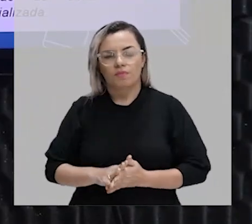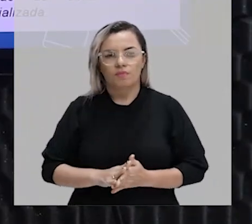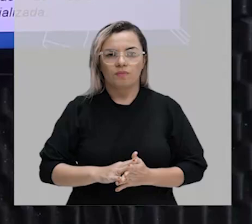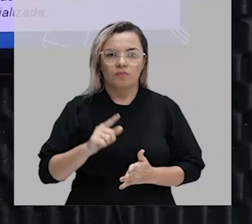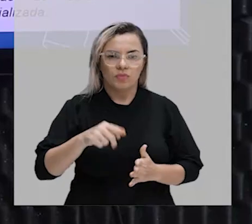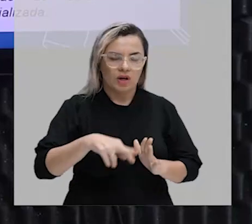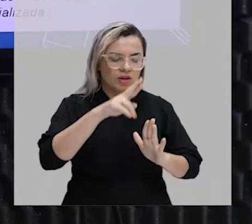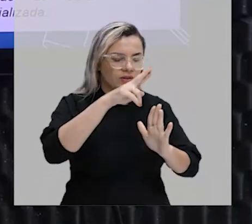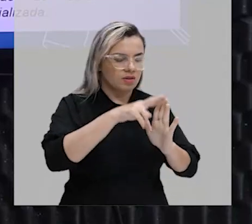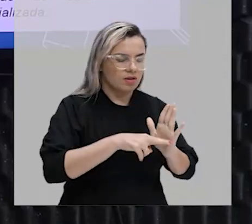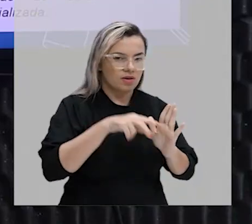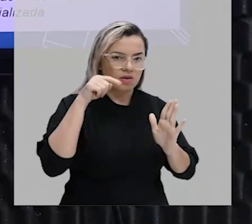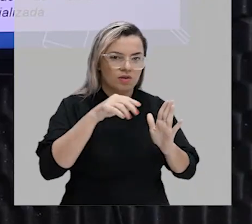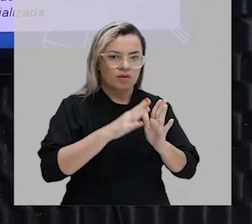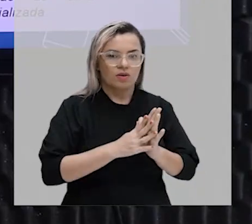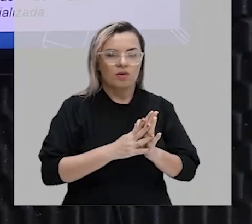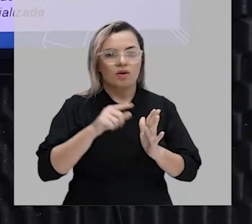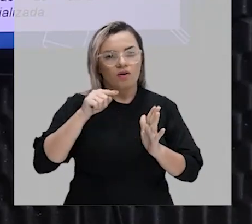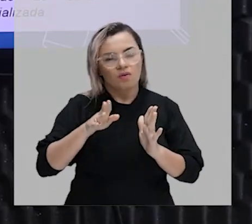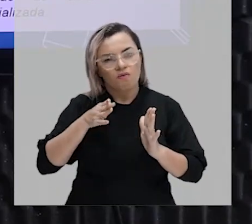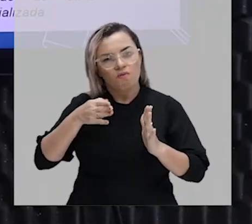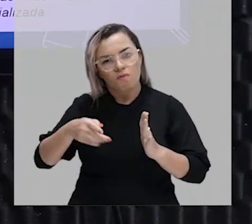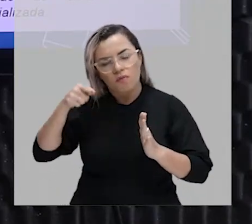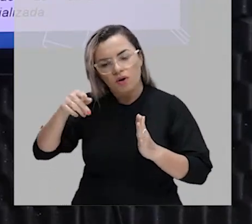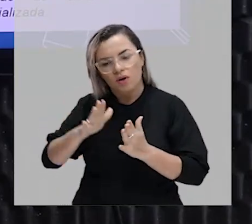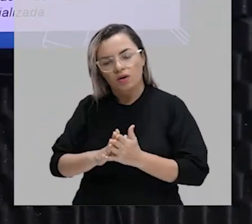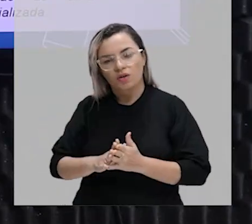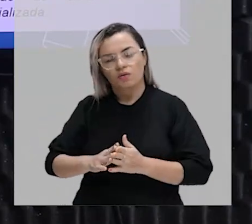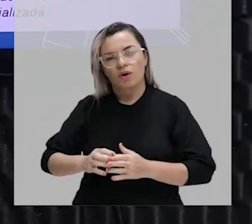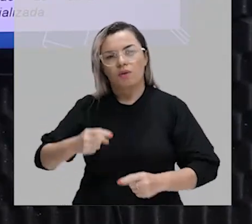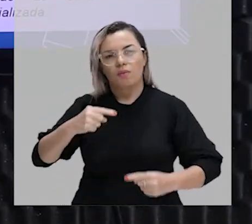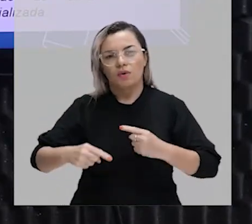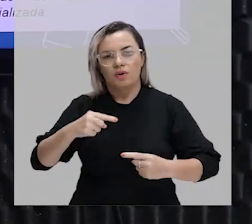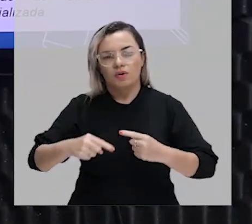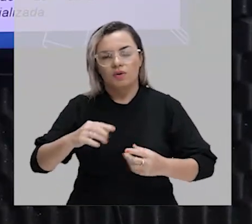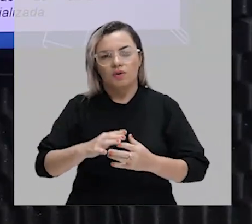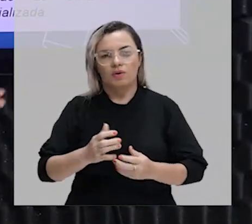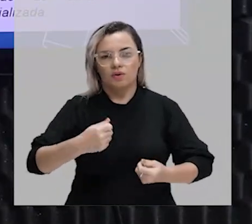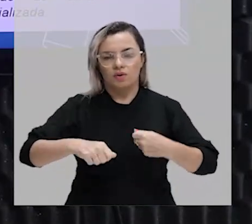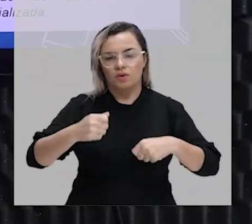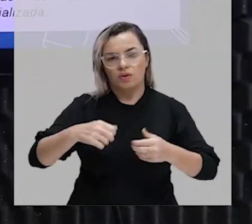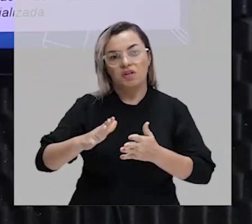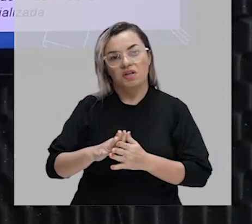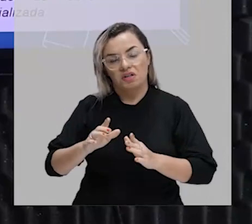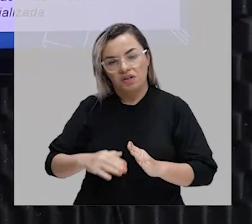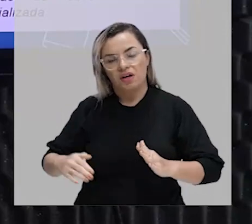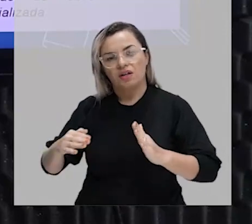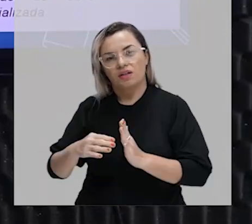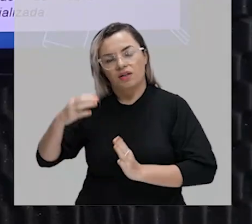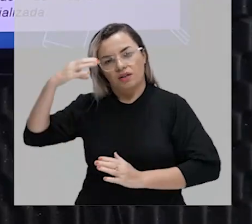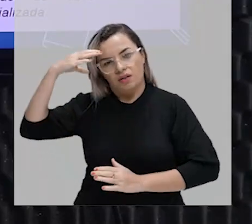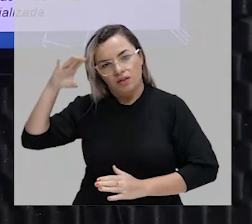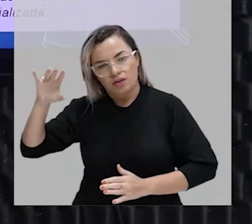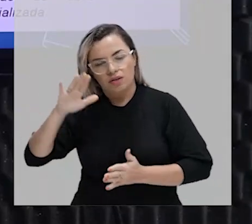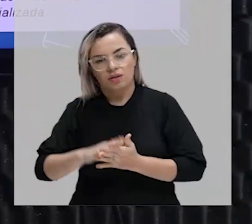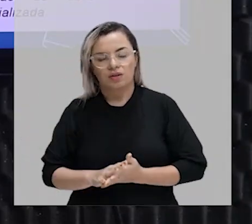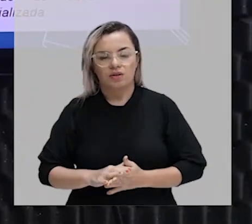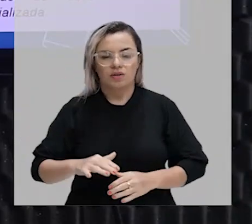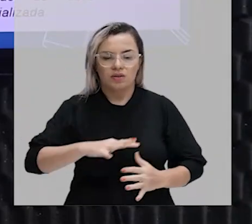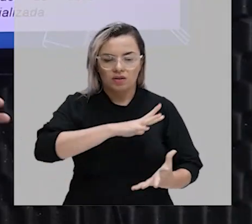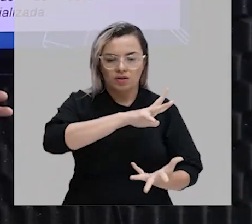as regras a nível político, econômico e até cultural a nível mundial, né? São países que são as